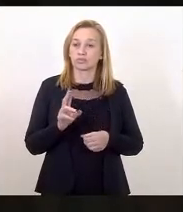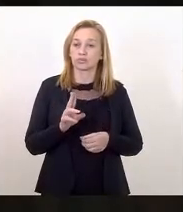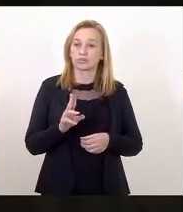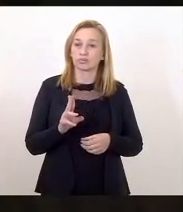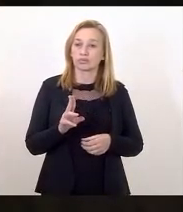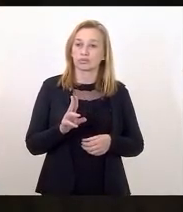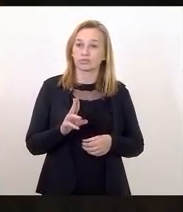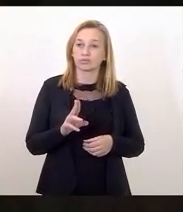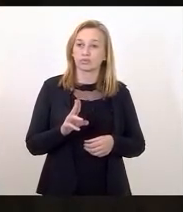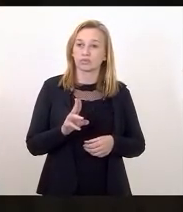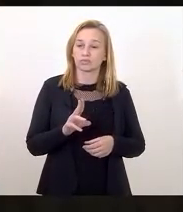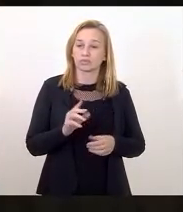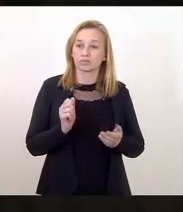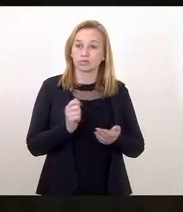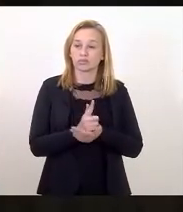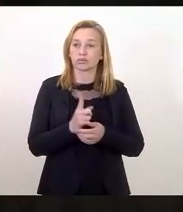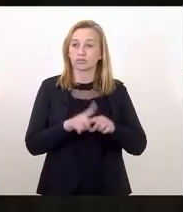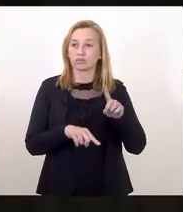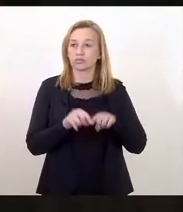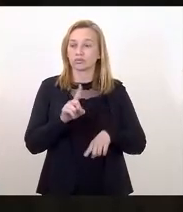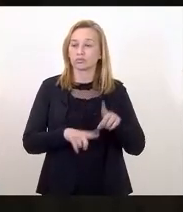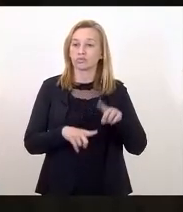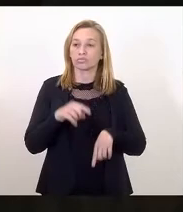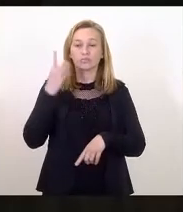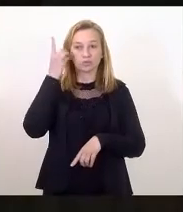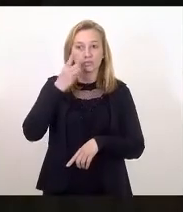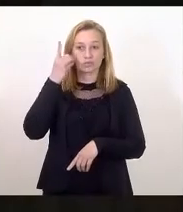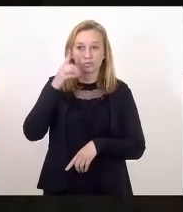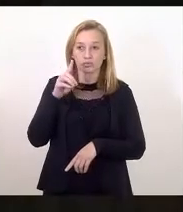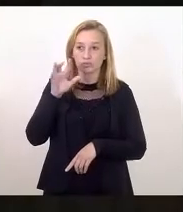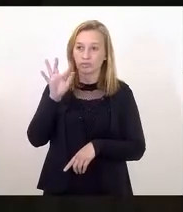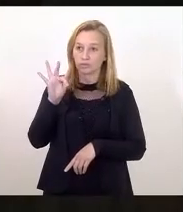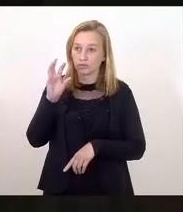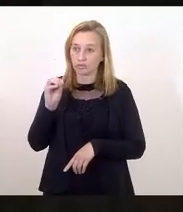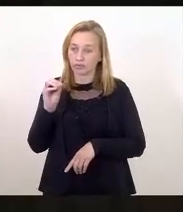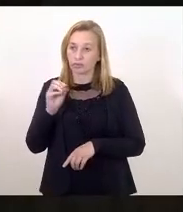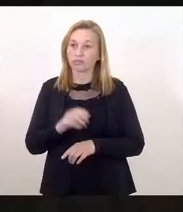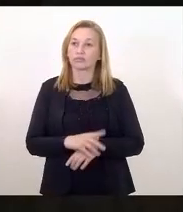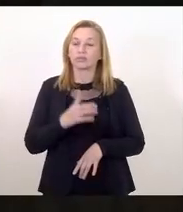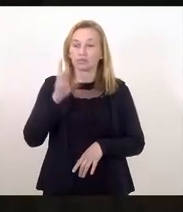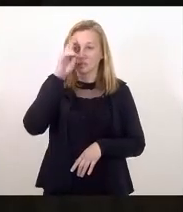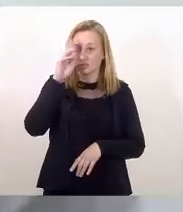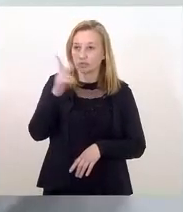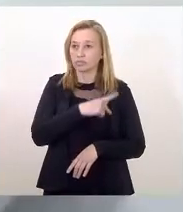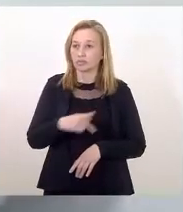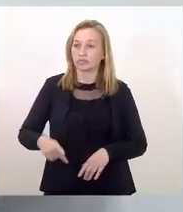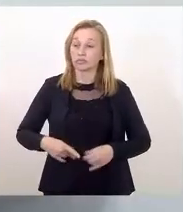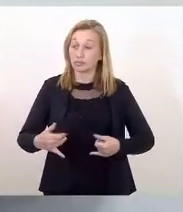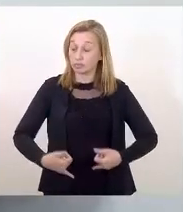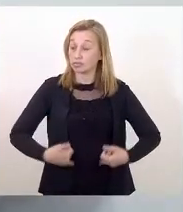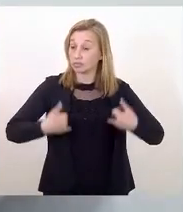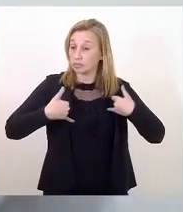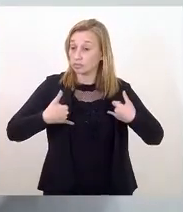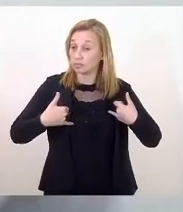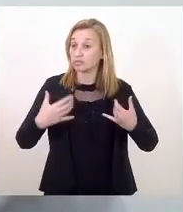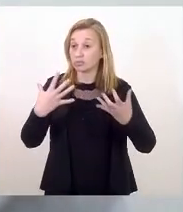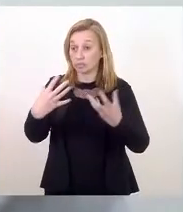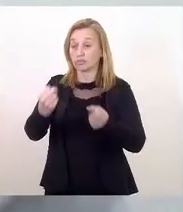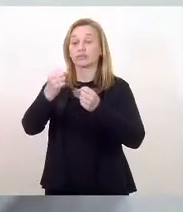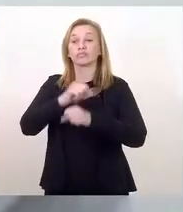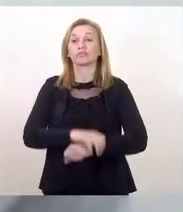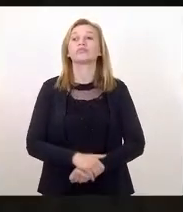Deputado Dionísio Lins. Senhora Presidente, com muita honra, parecer favorável.